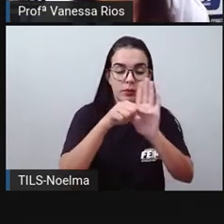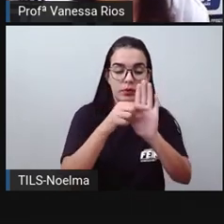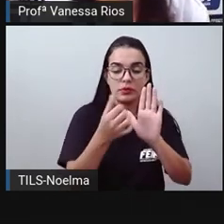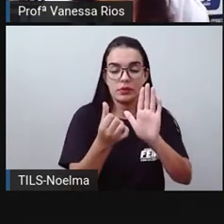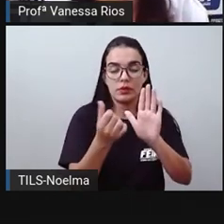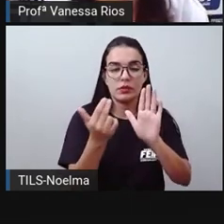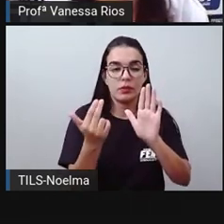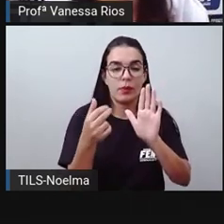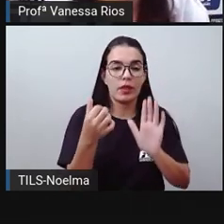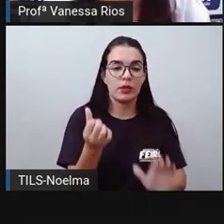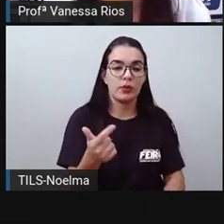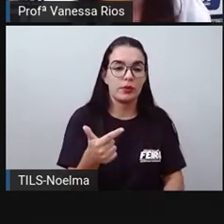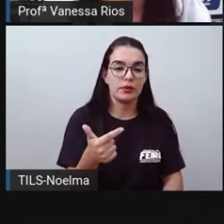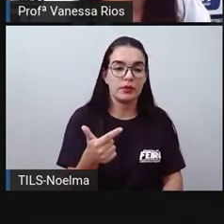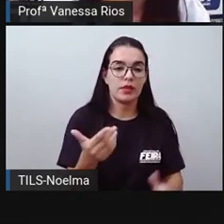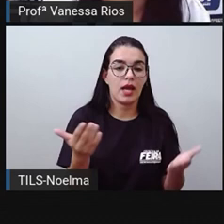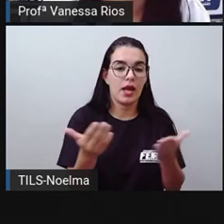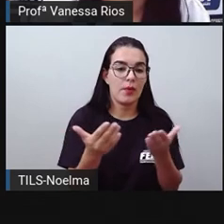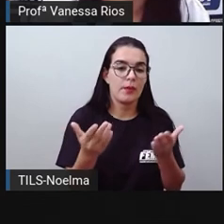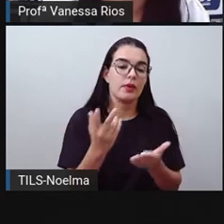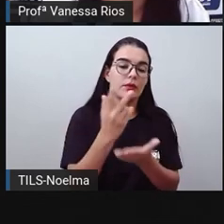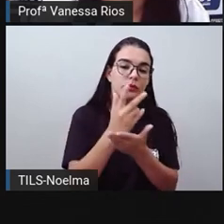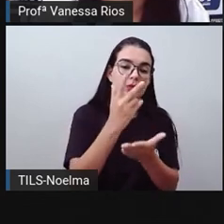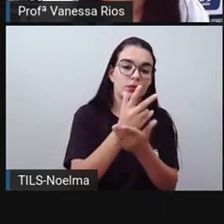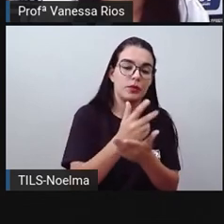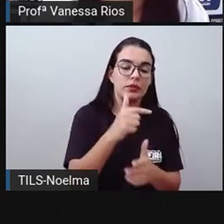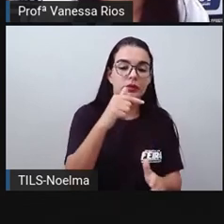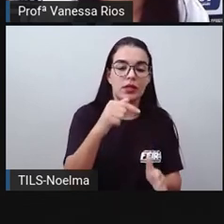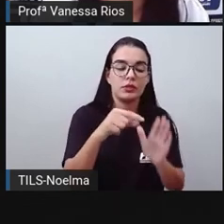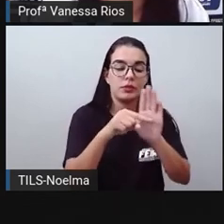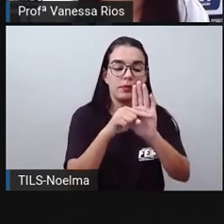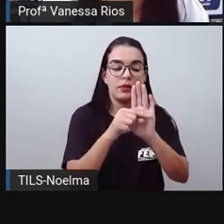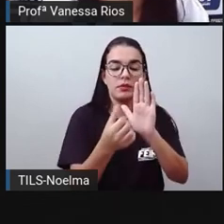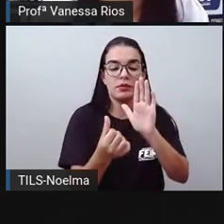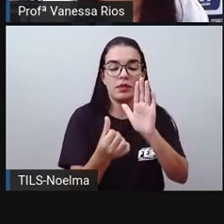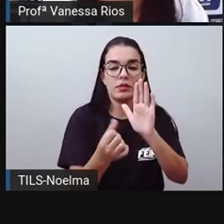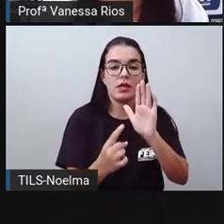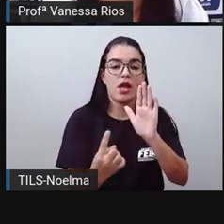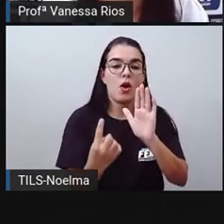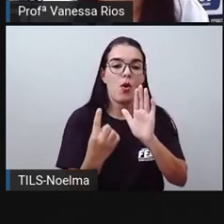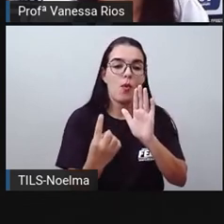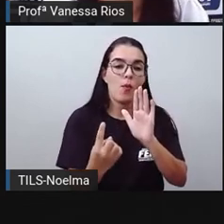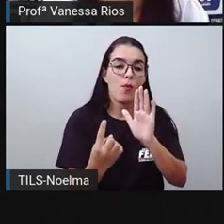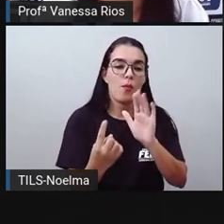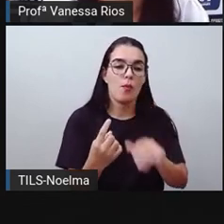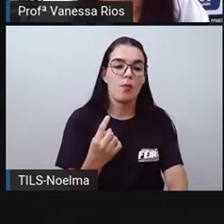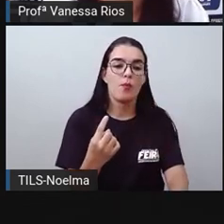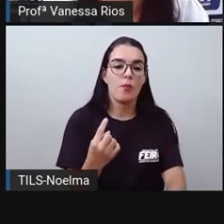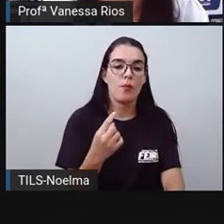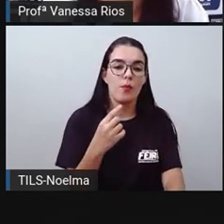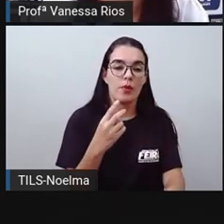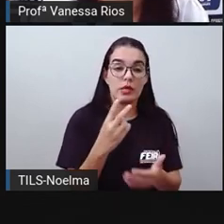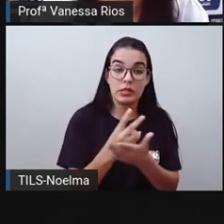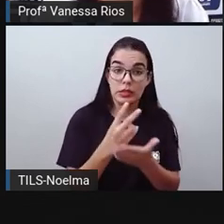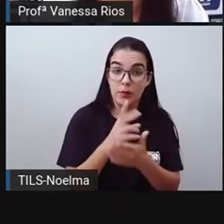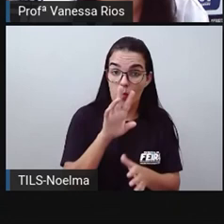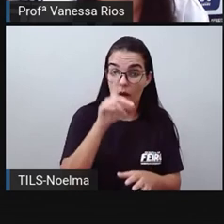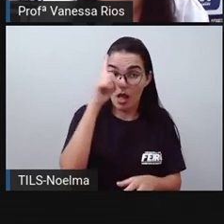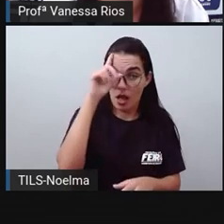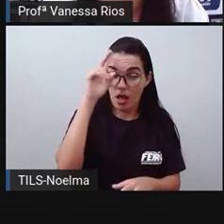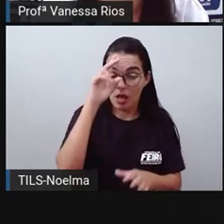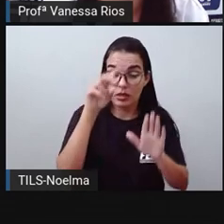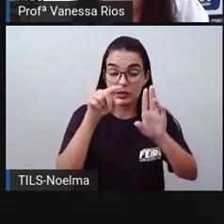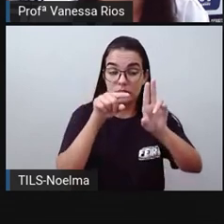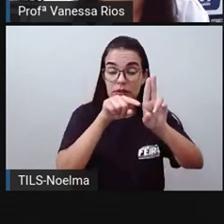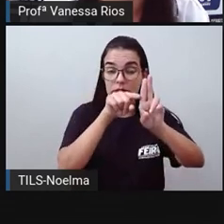a 2. E aí, eu dou seguimento. 7 menos 6. Lembrando aqui que o 7 é dezena. Então, na